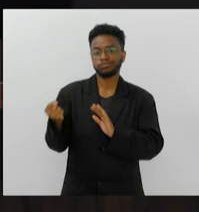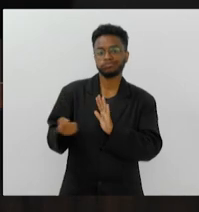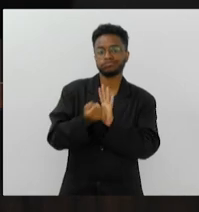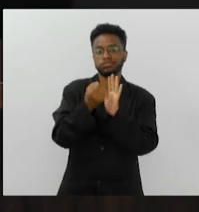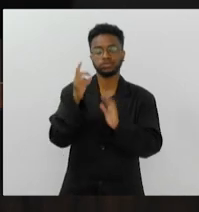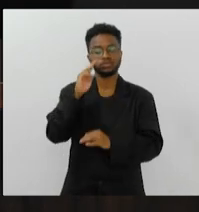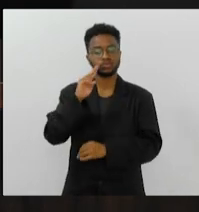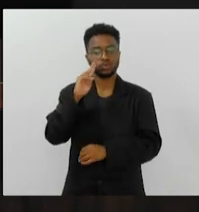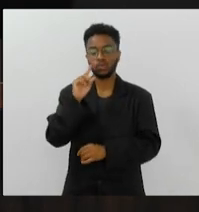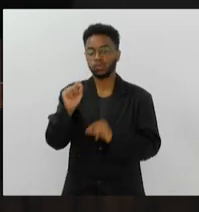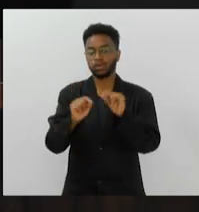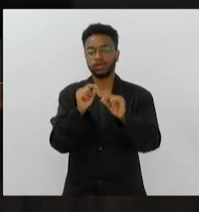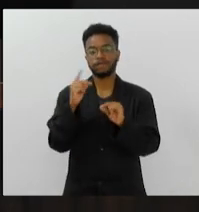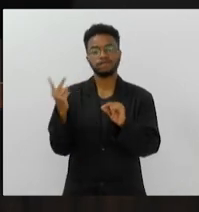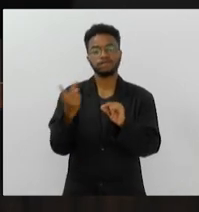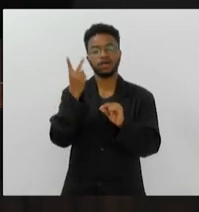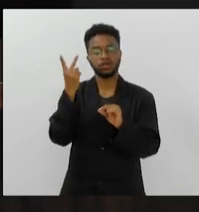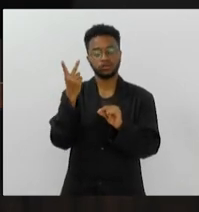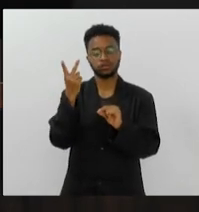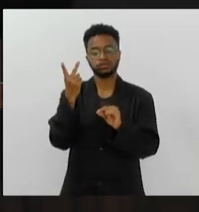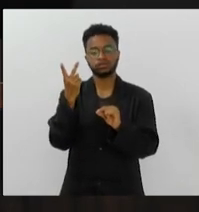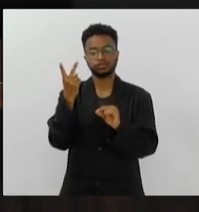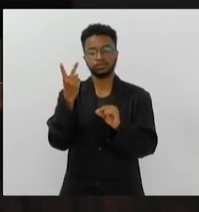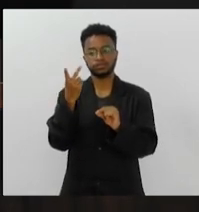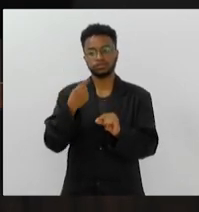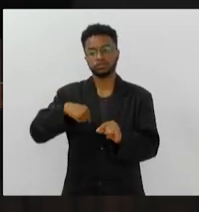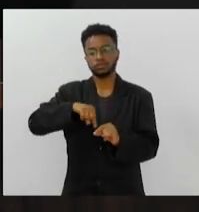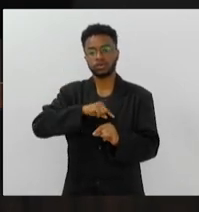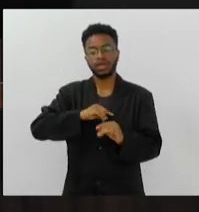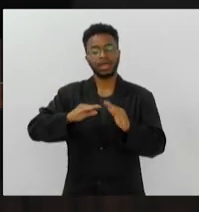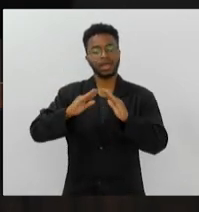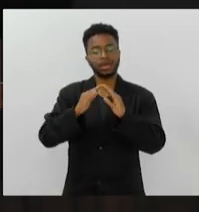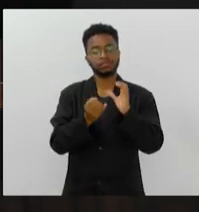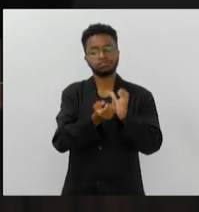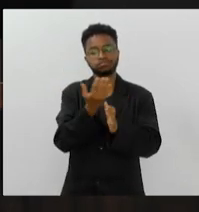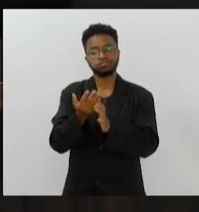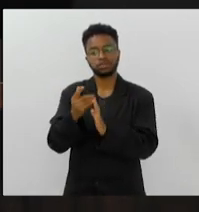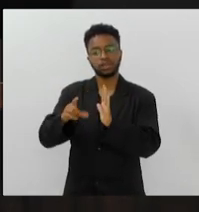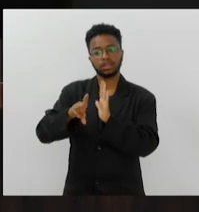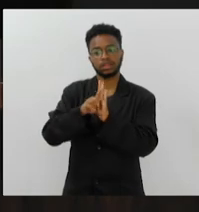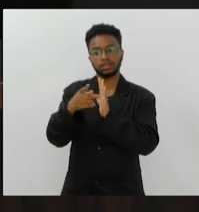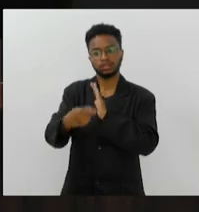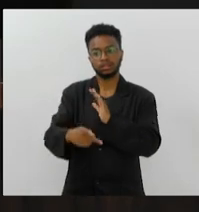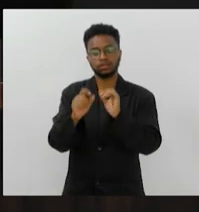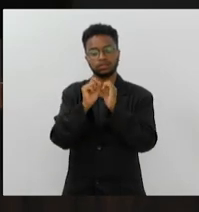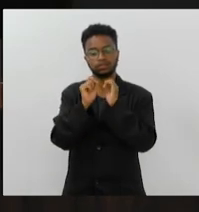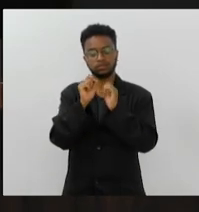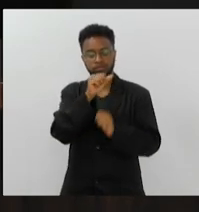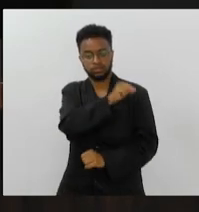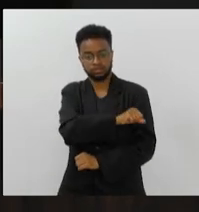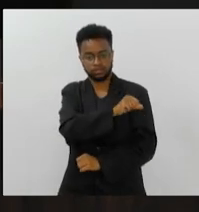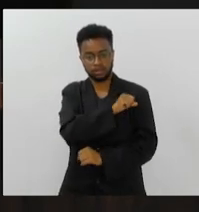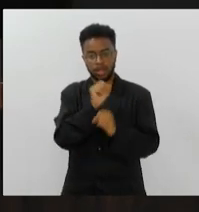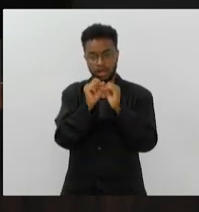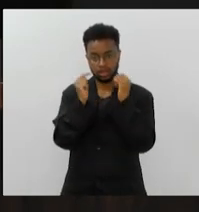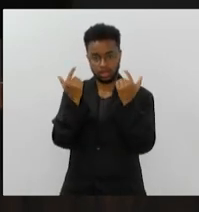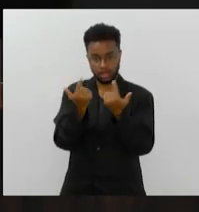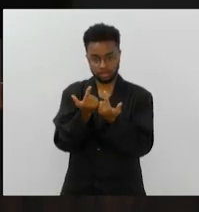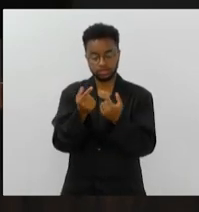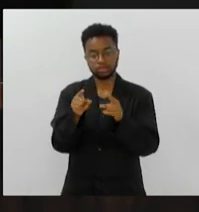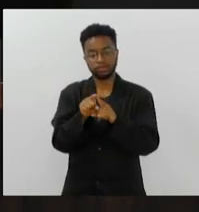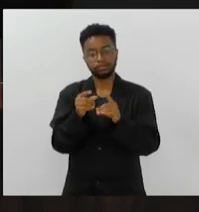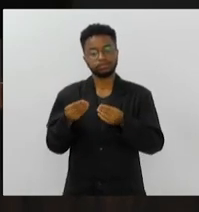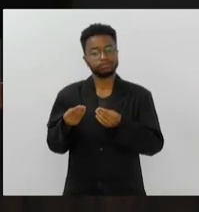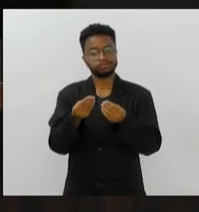um reconhecimento da nossa Casa Legislativa do Estado do Rio de Janeiro, a Assembleia Legislativa, dando essa honraria